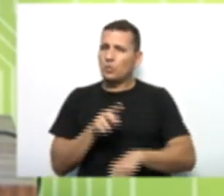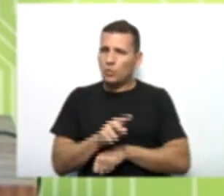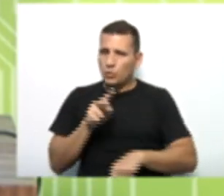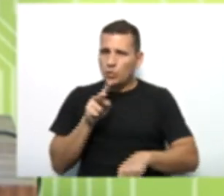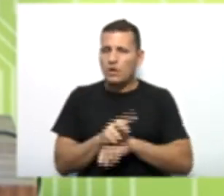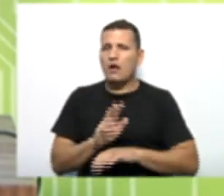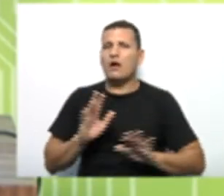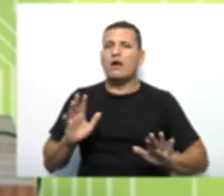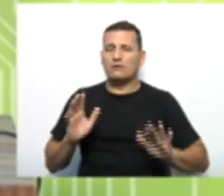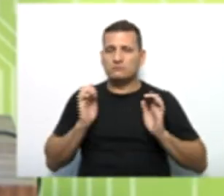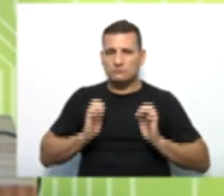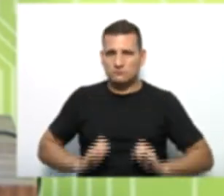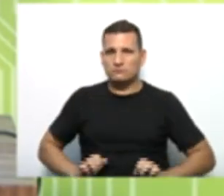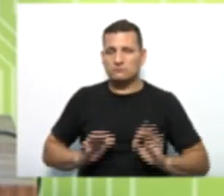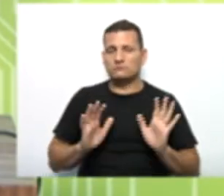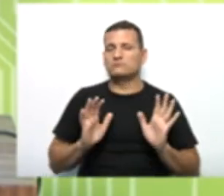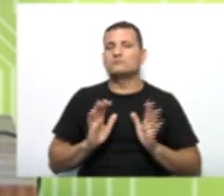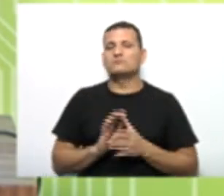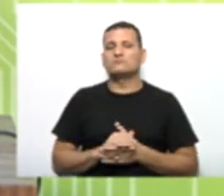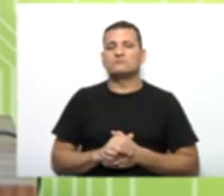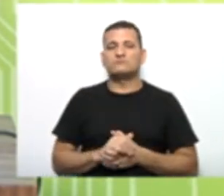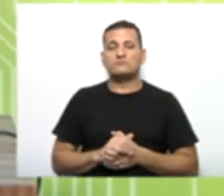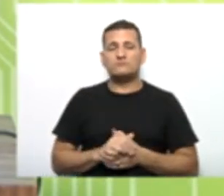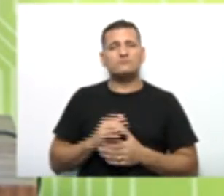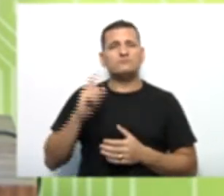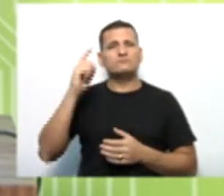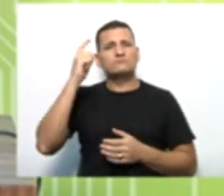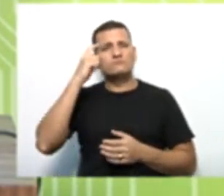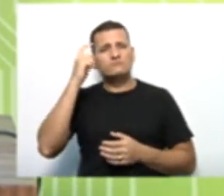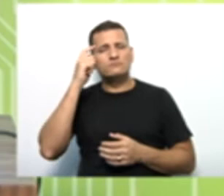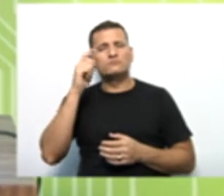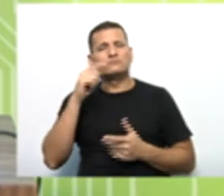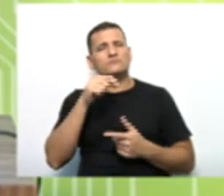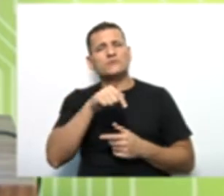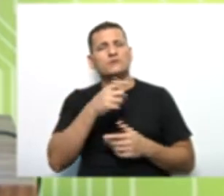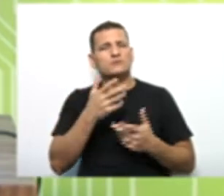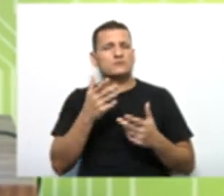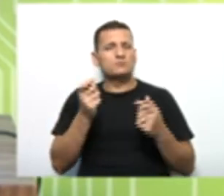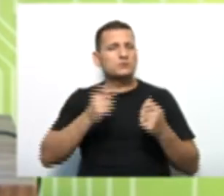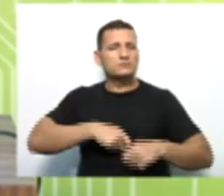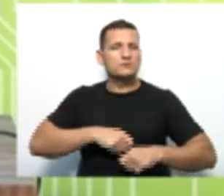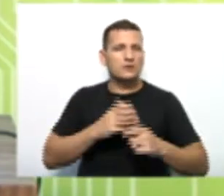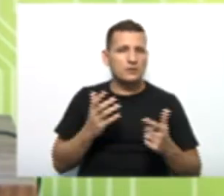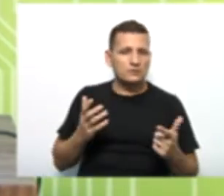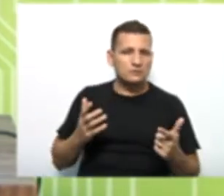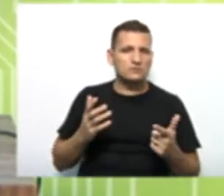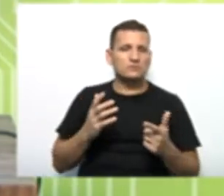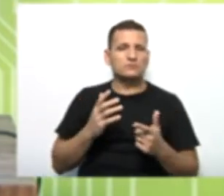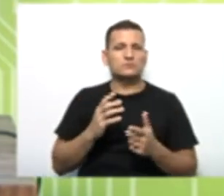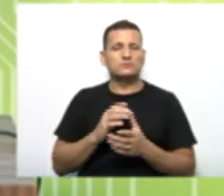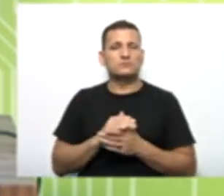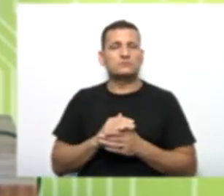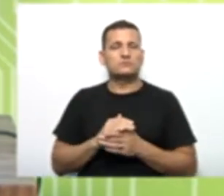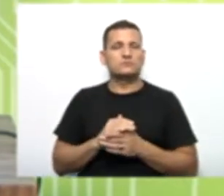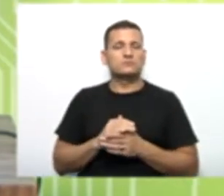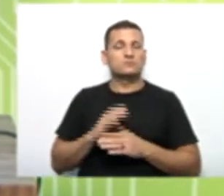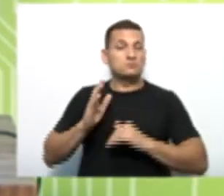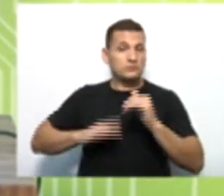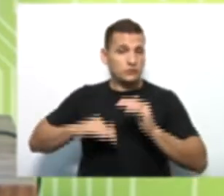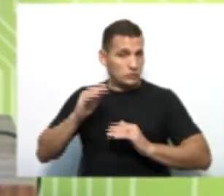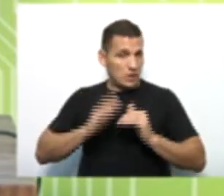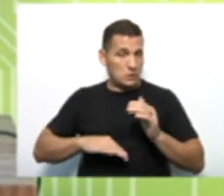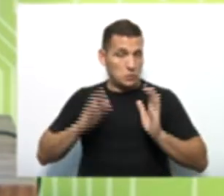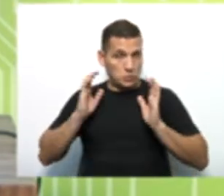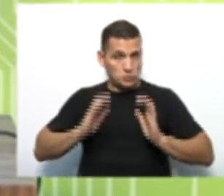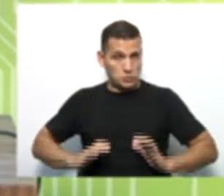questões, pensando nestes pormenores, nessa possibilidade de a conduta dos profissionais da